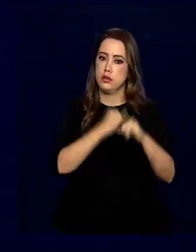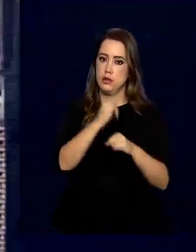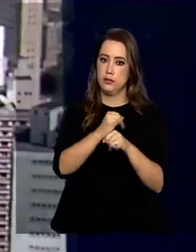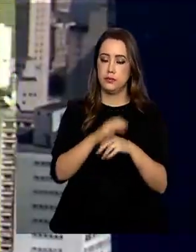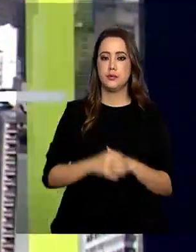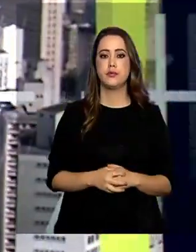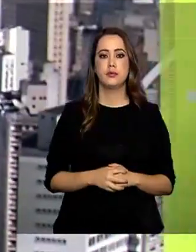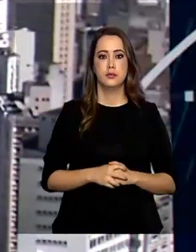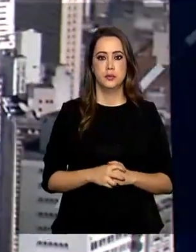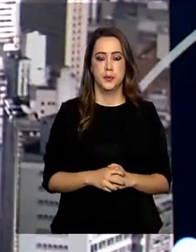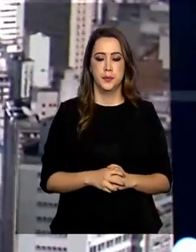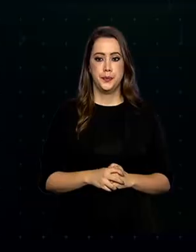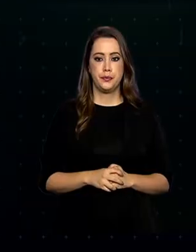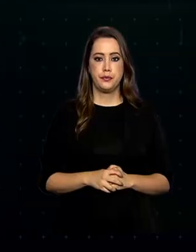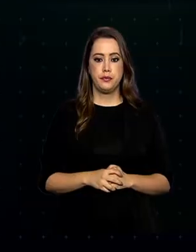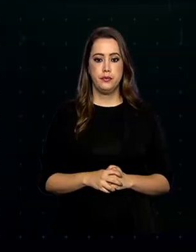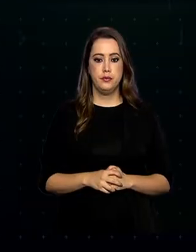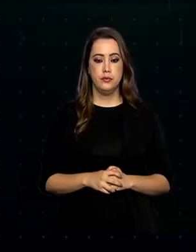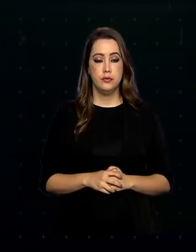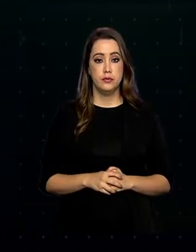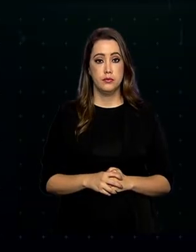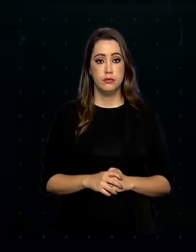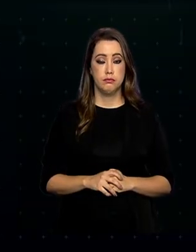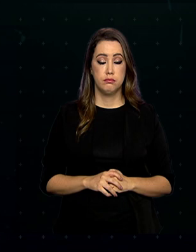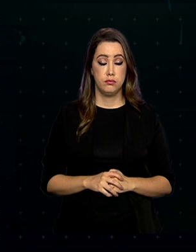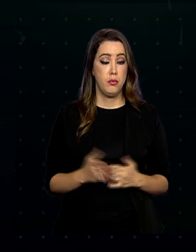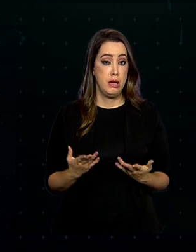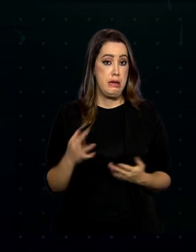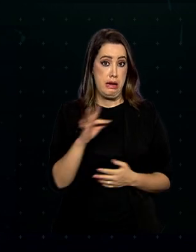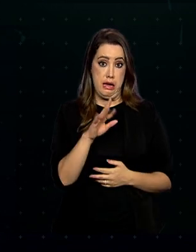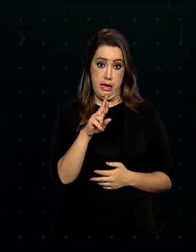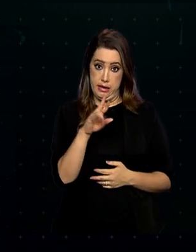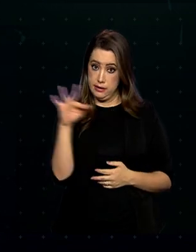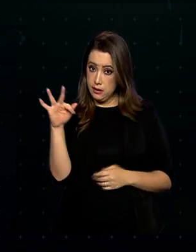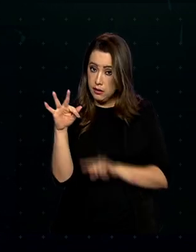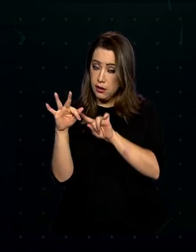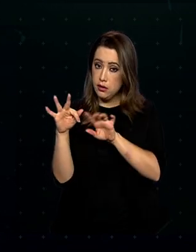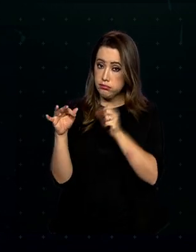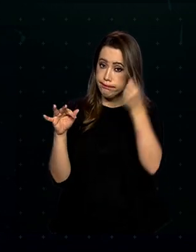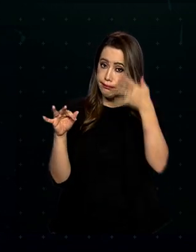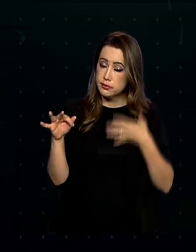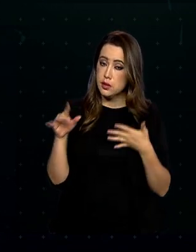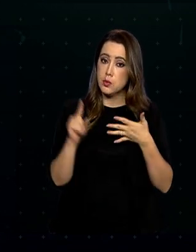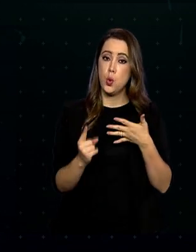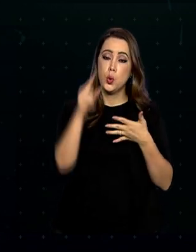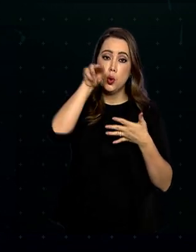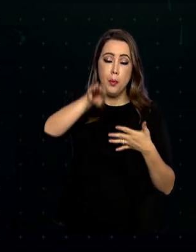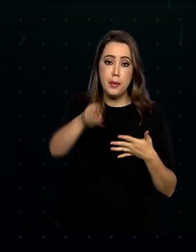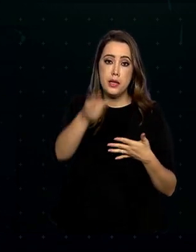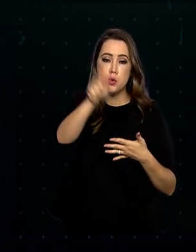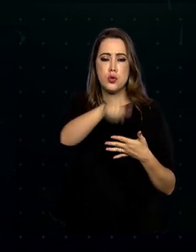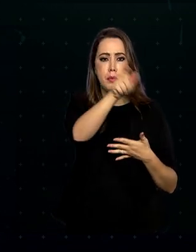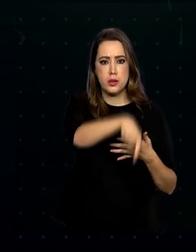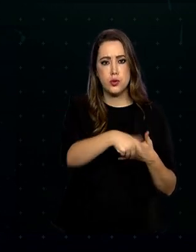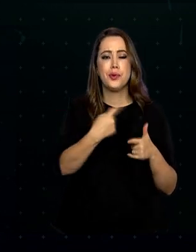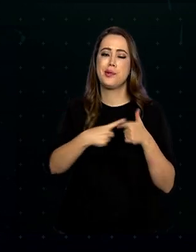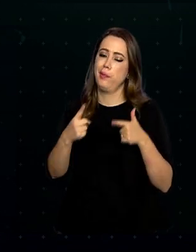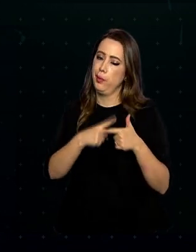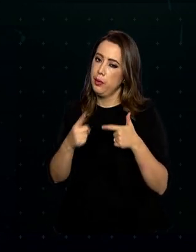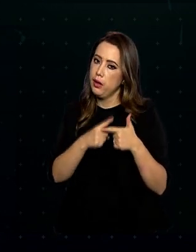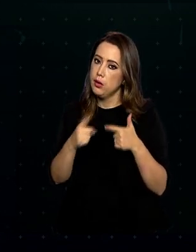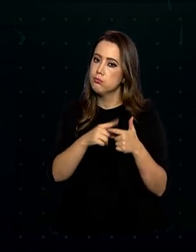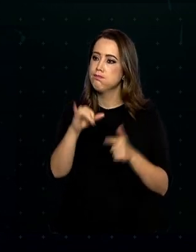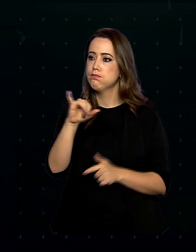toda pela internet. Segundo a Receita, aproximadamente 1 milhão de pessoas devem cair na malha